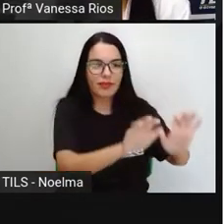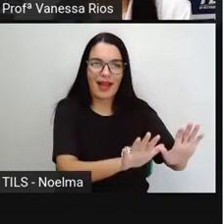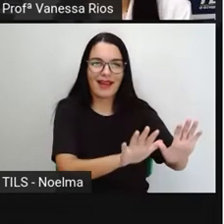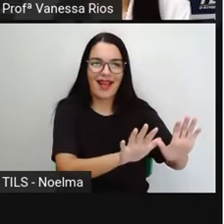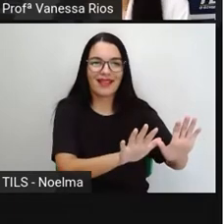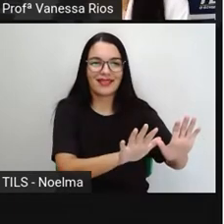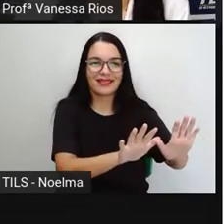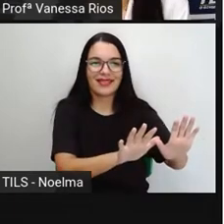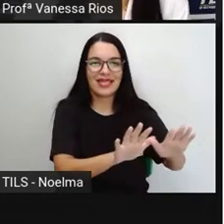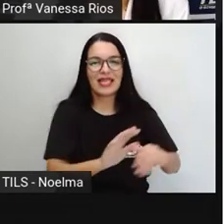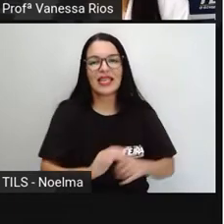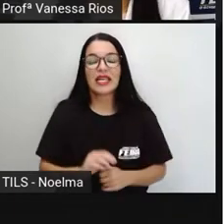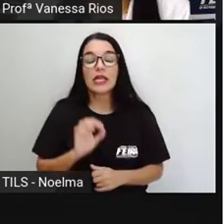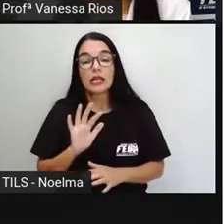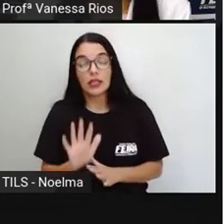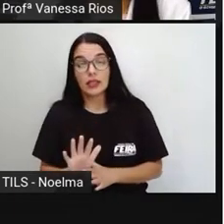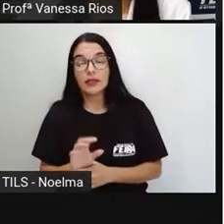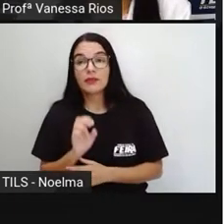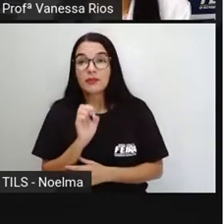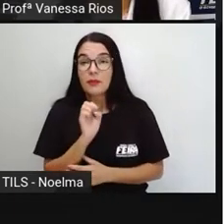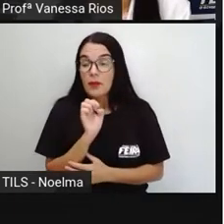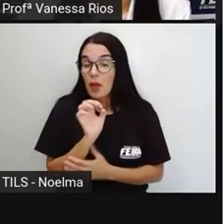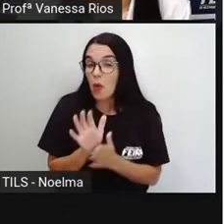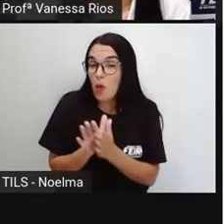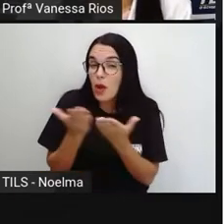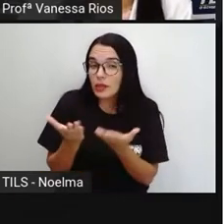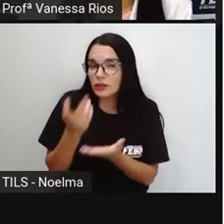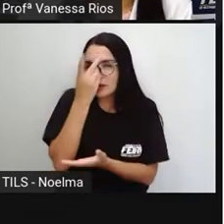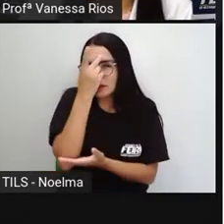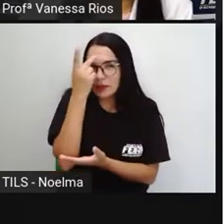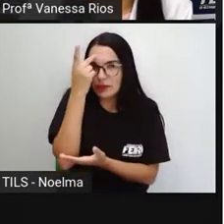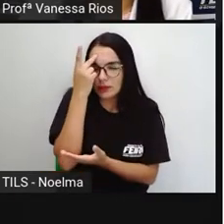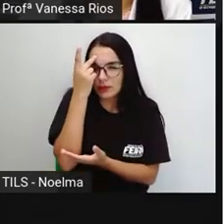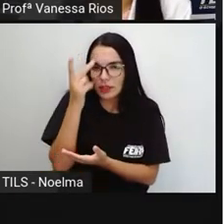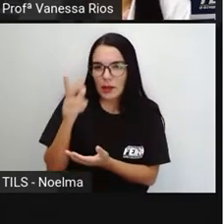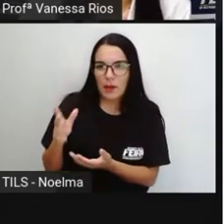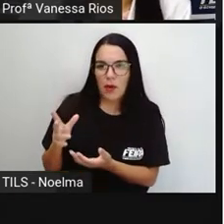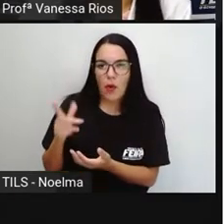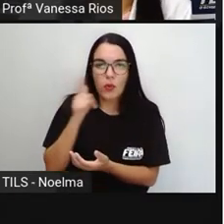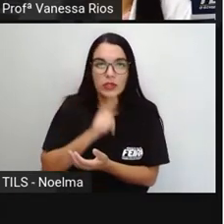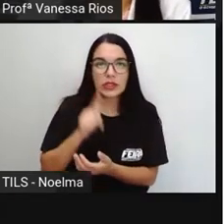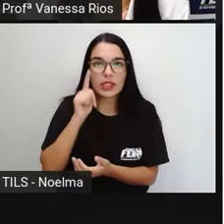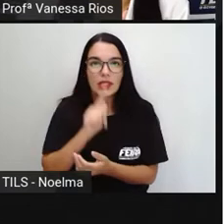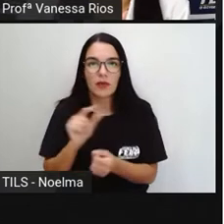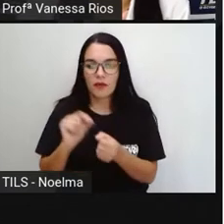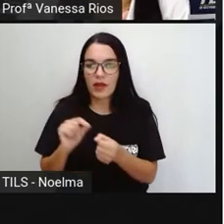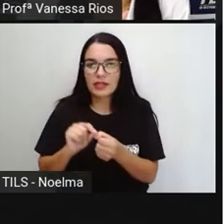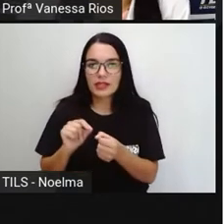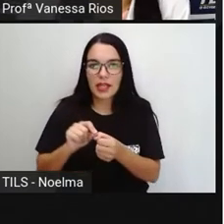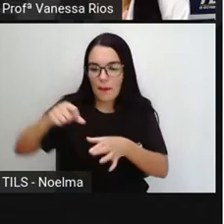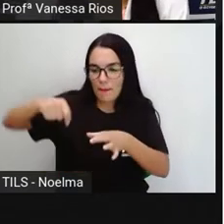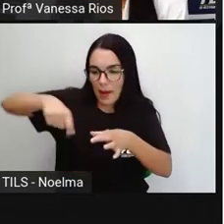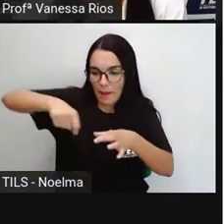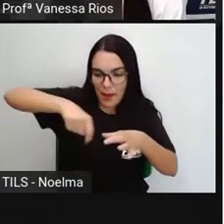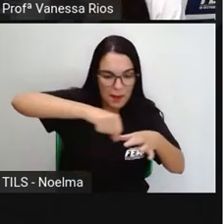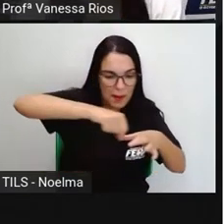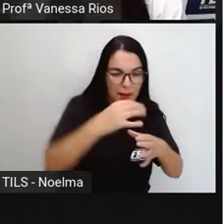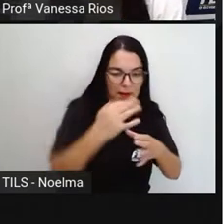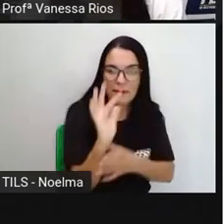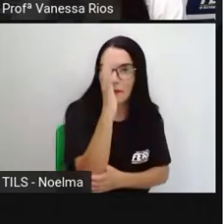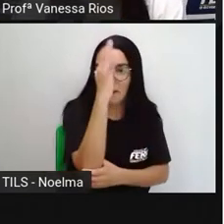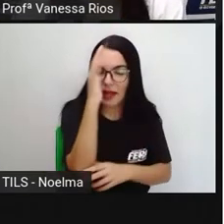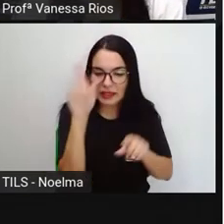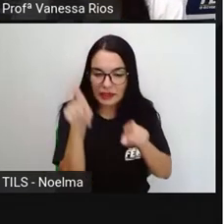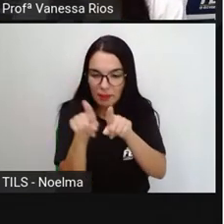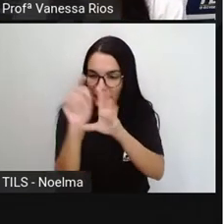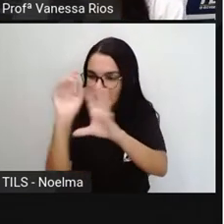do momento que os grupos de seres humanos começam a dominar, né, as plantações, começam a plantar e a colher